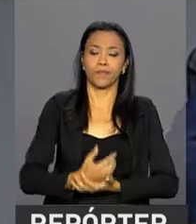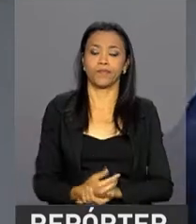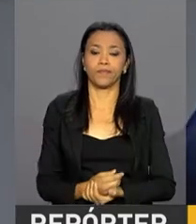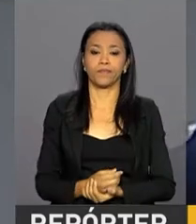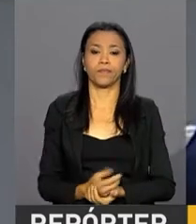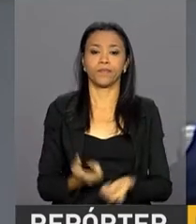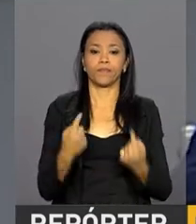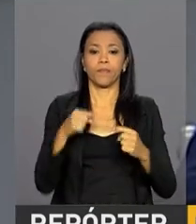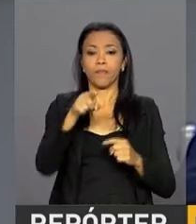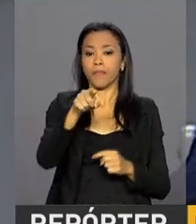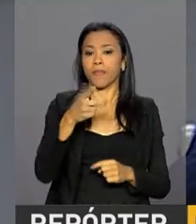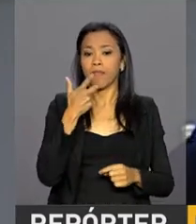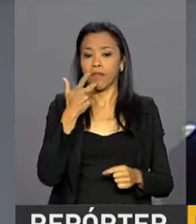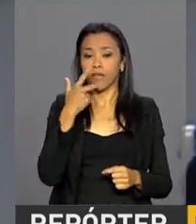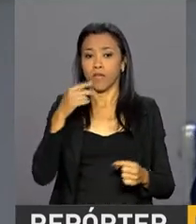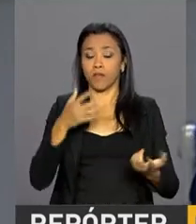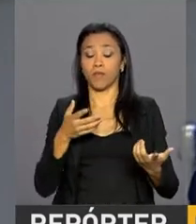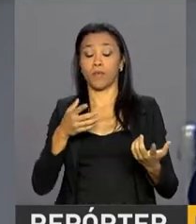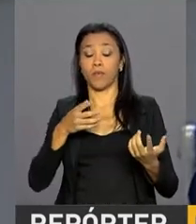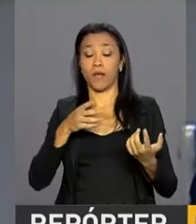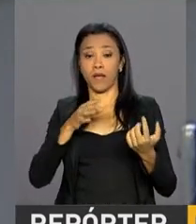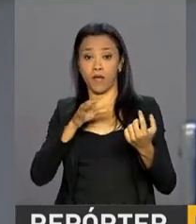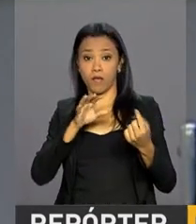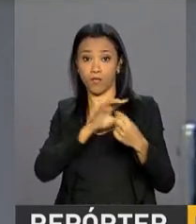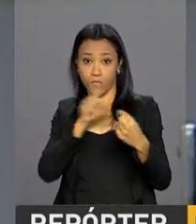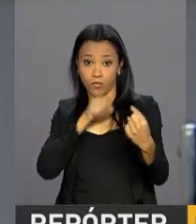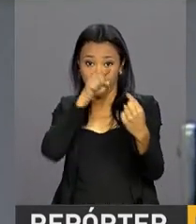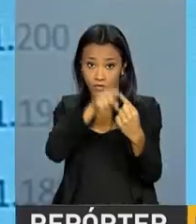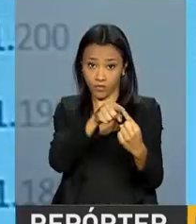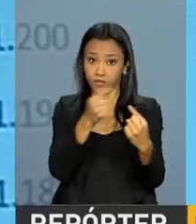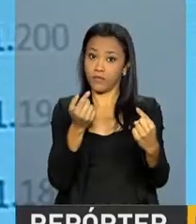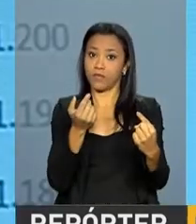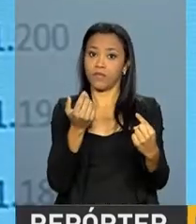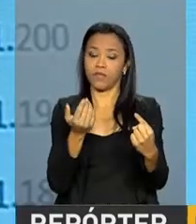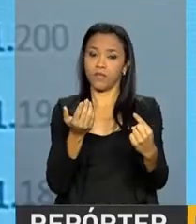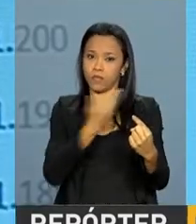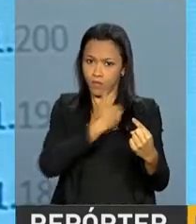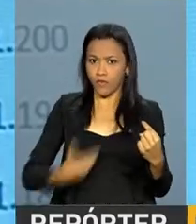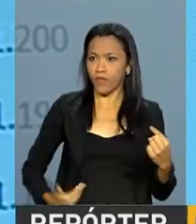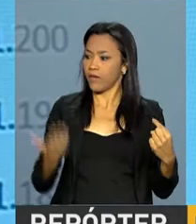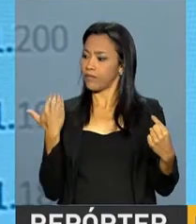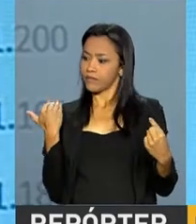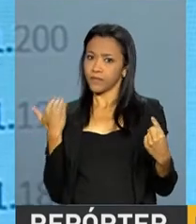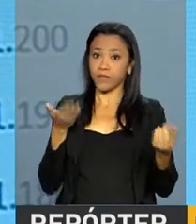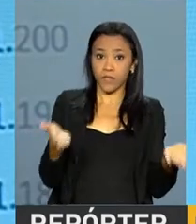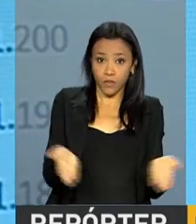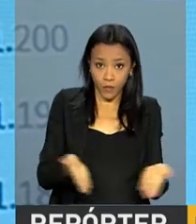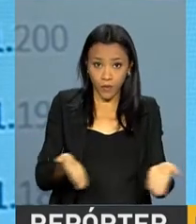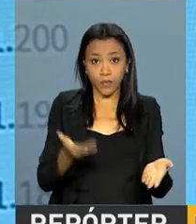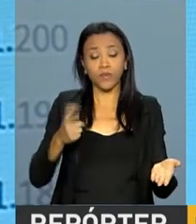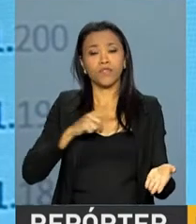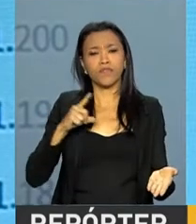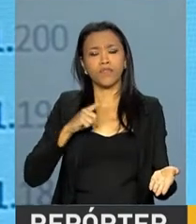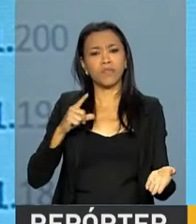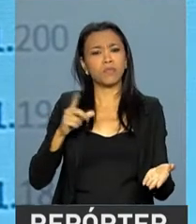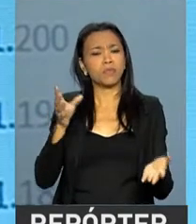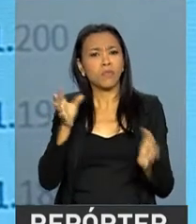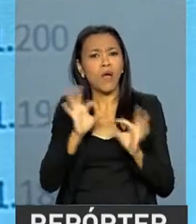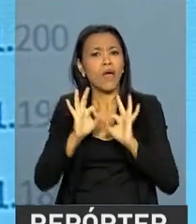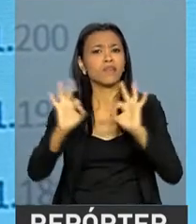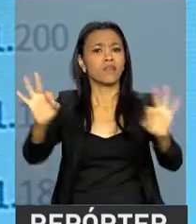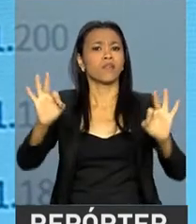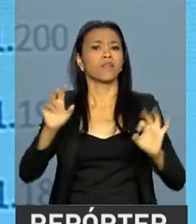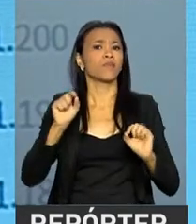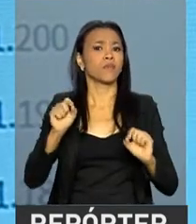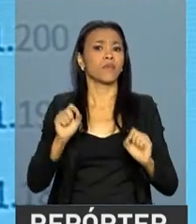Entre a definição da meta, que foi um ano atrás, e hoje, nós tivemos uma coisa excelente para o país. A